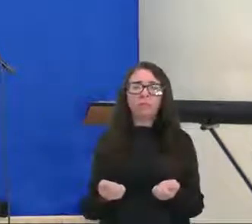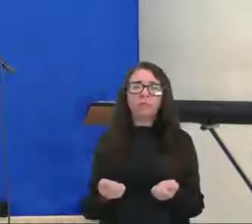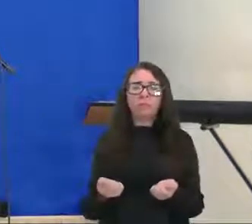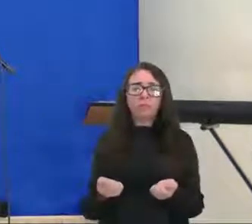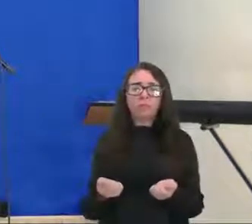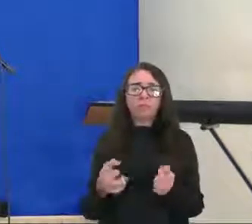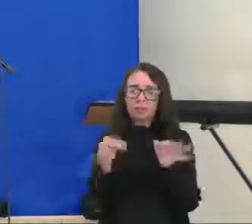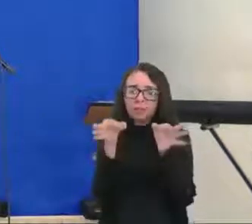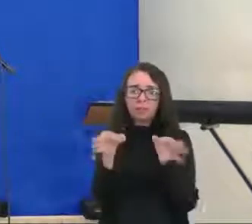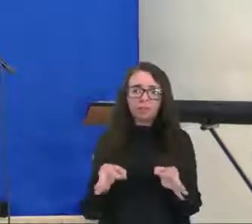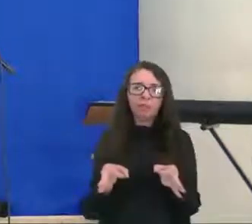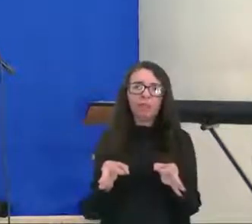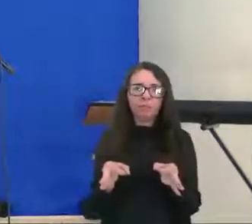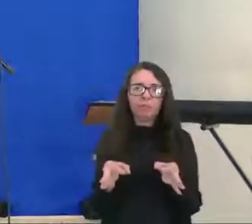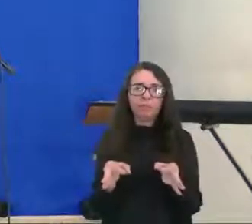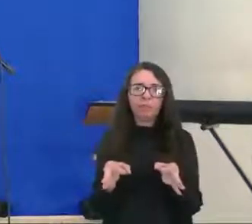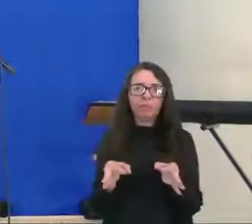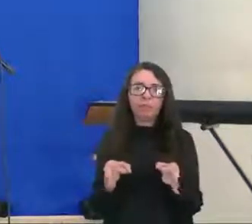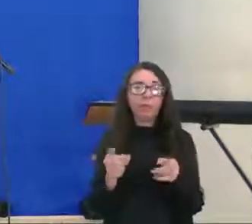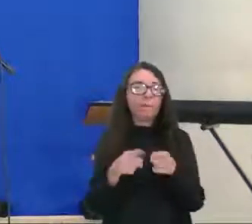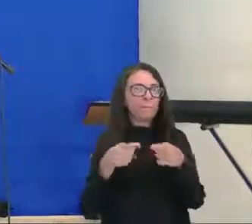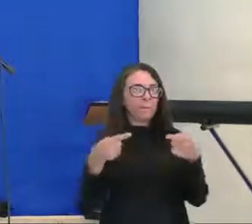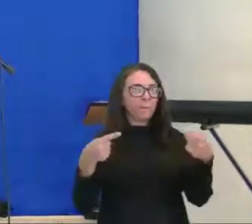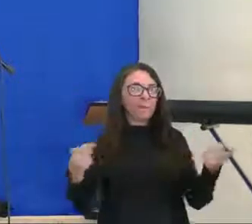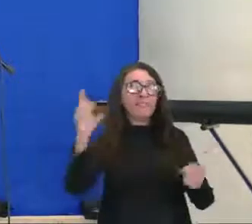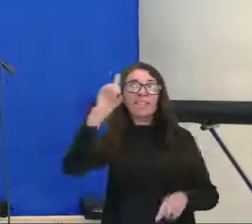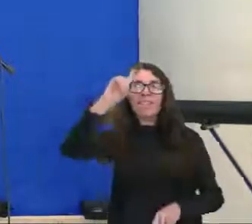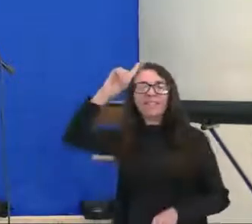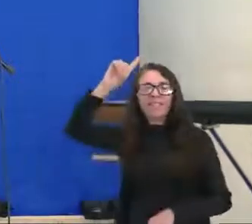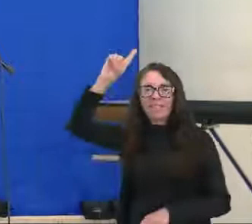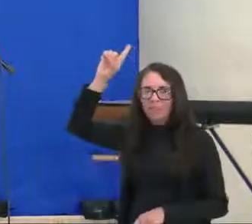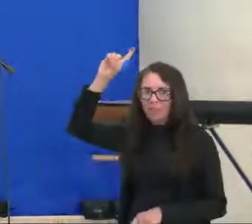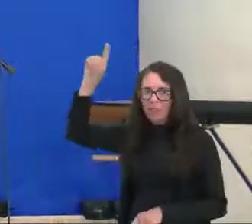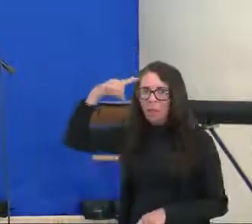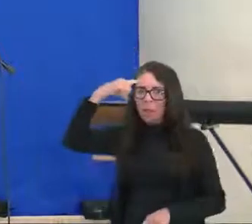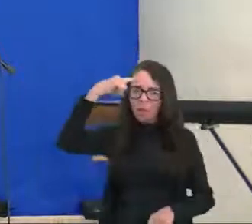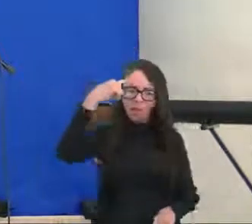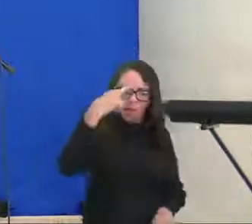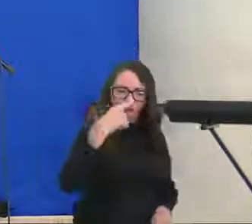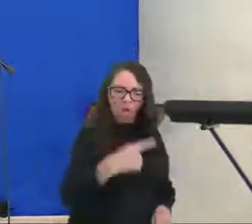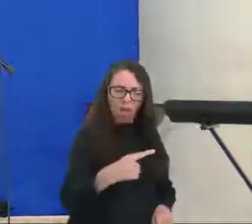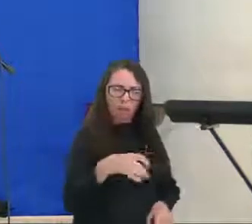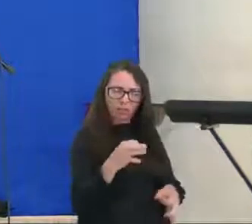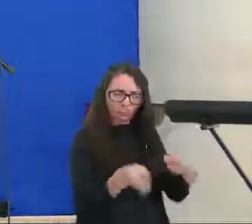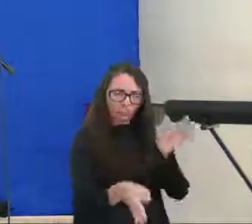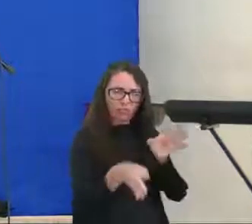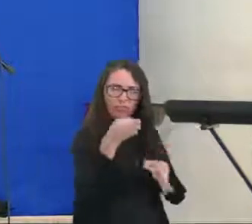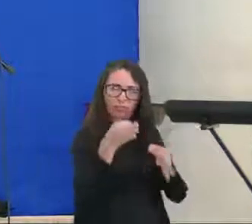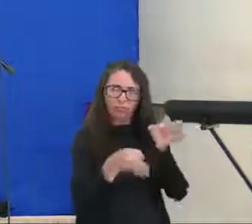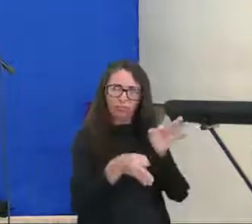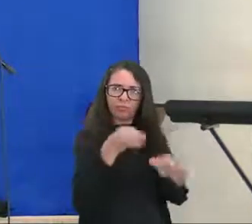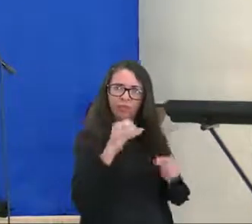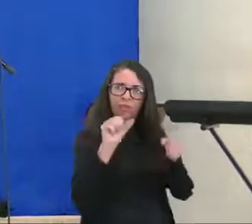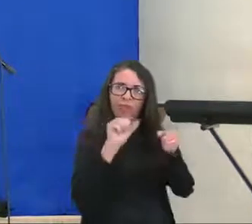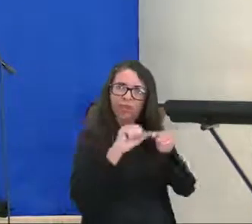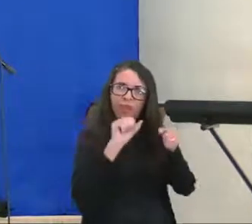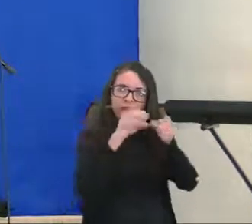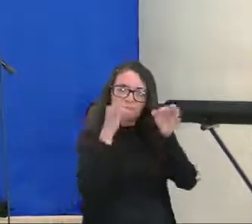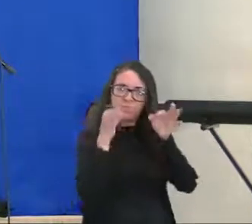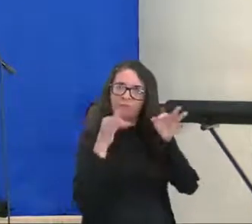né, por uma responsabilidade que eles tinham específica dada a eles. Então o Espírito Santo veio sobre cada um deles